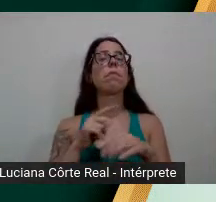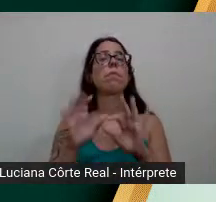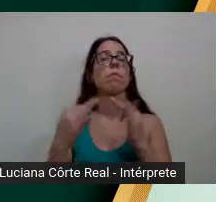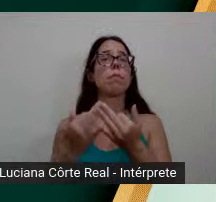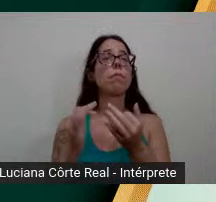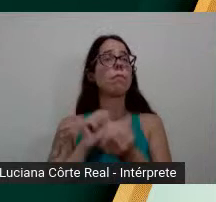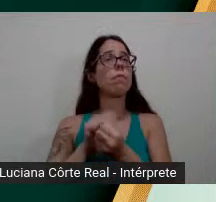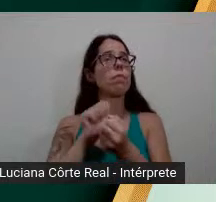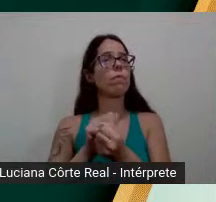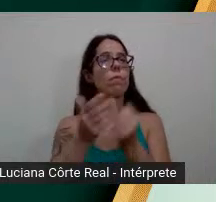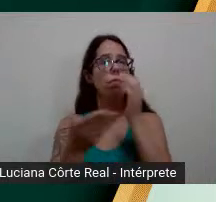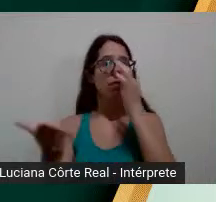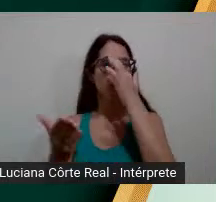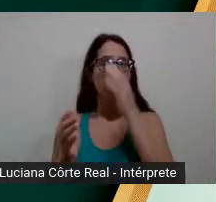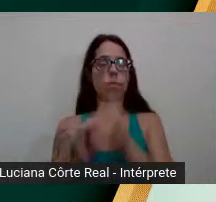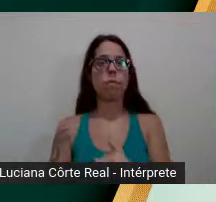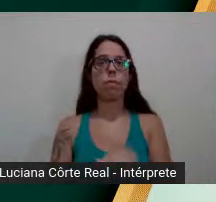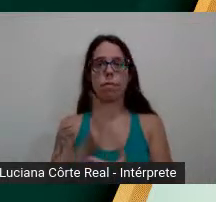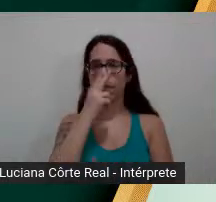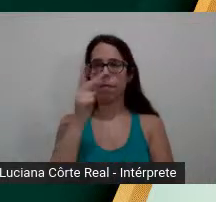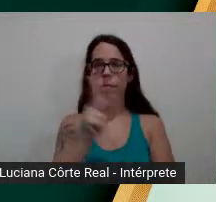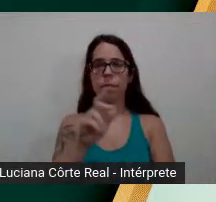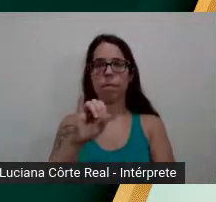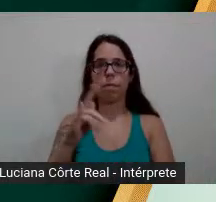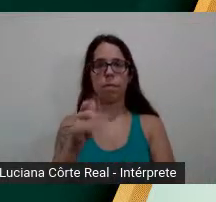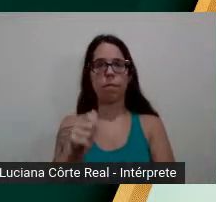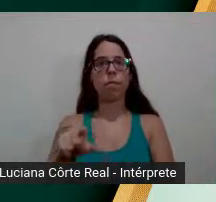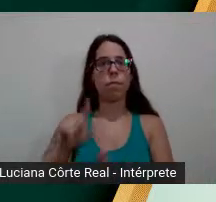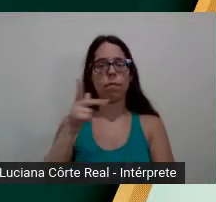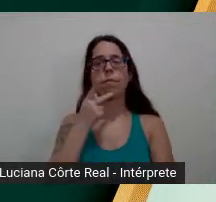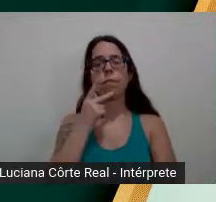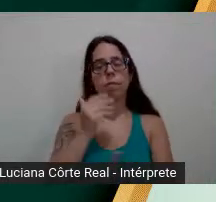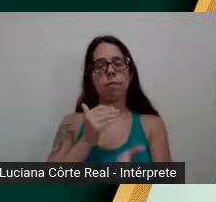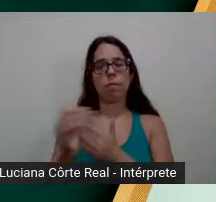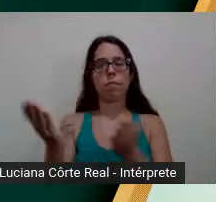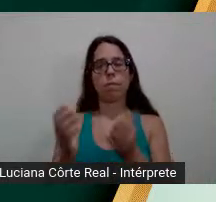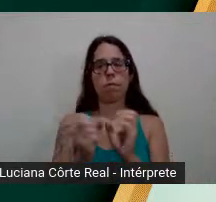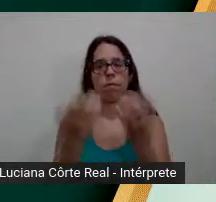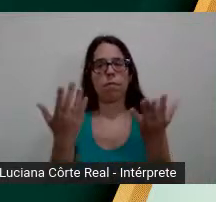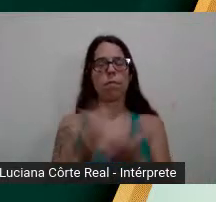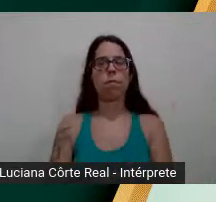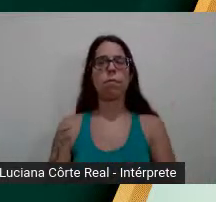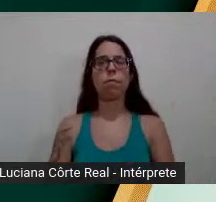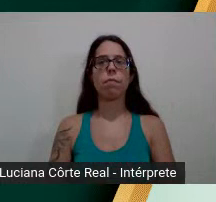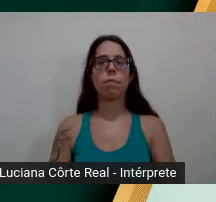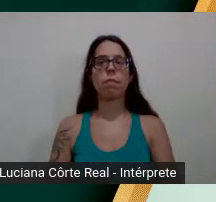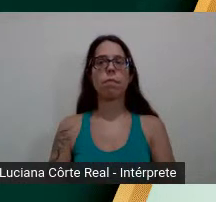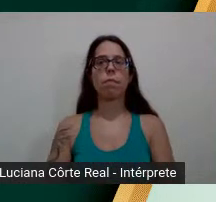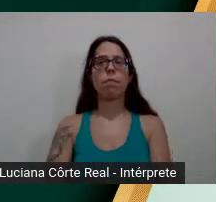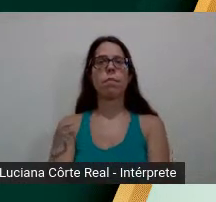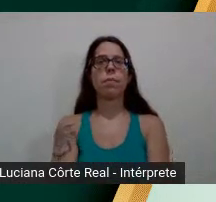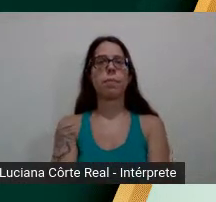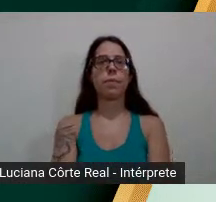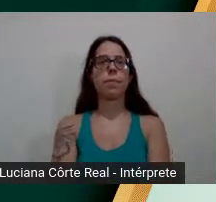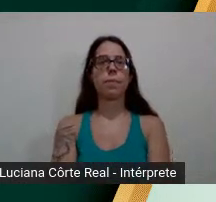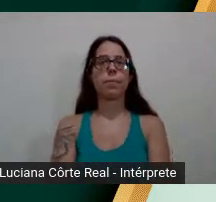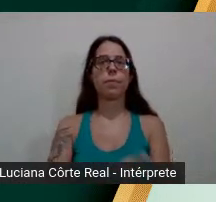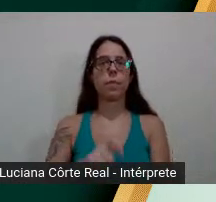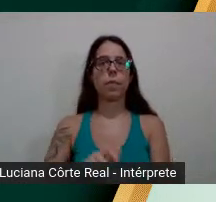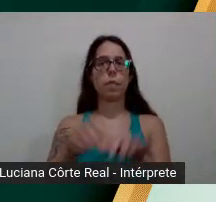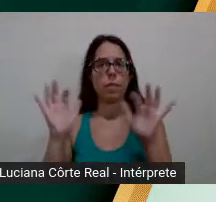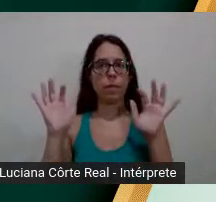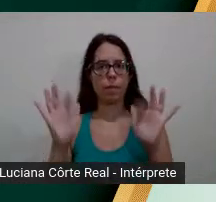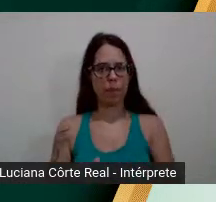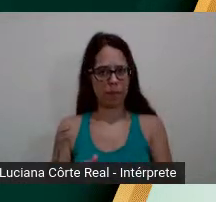vocês. E como disse a professora Sheila no início dessa celebração, no final, gritem, comemorem